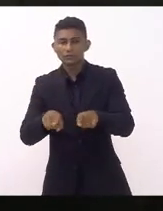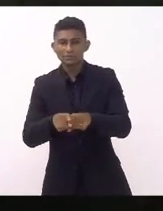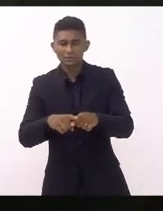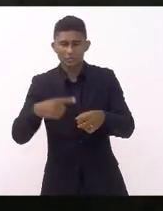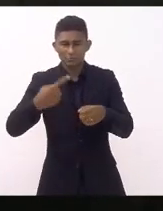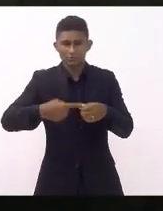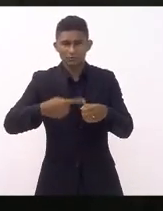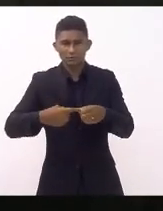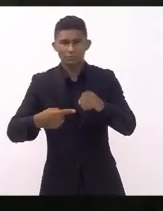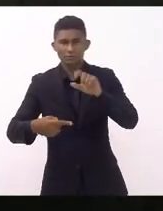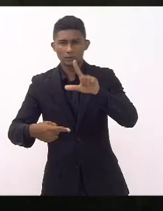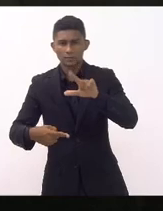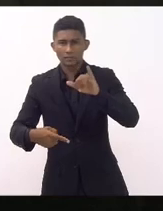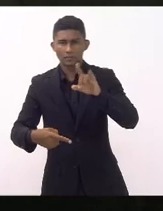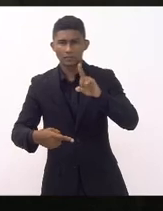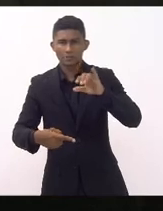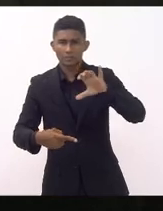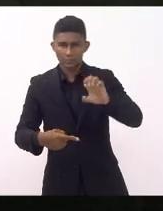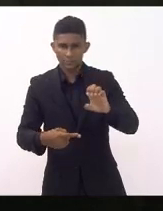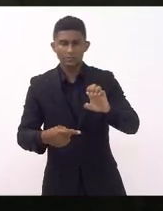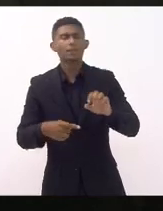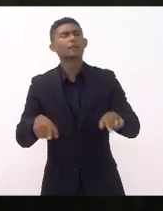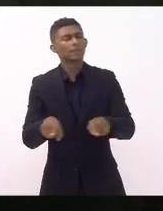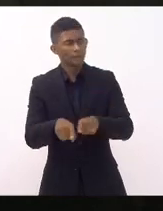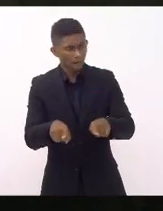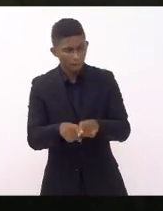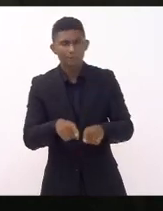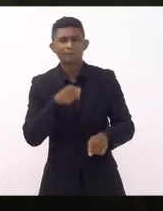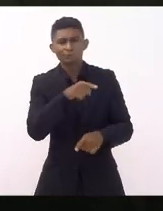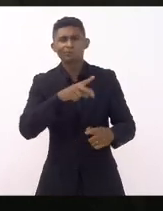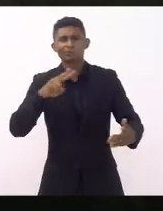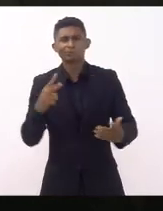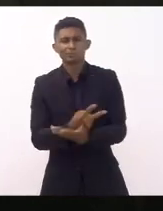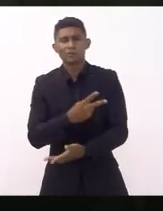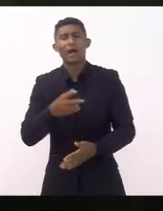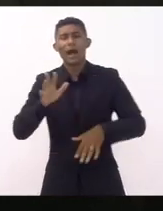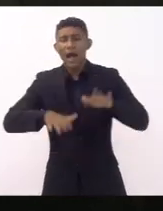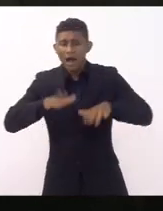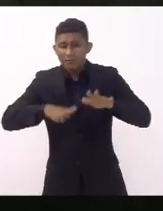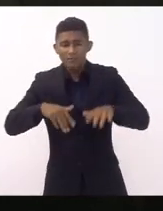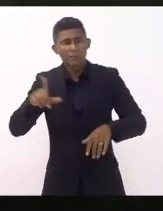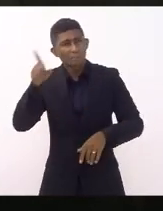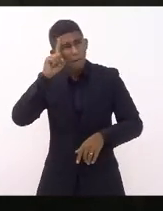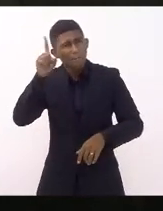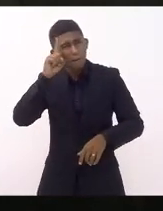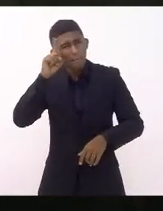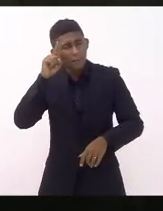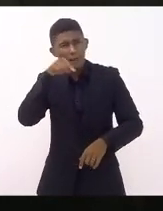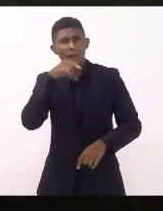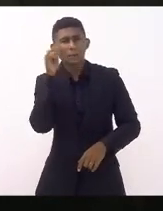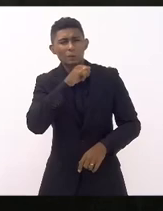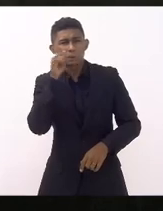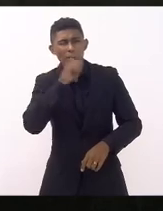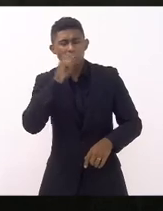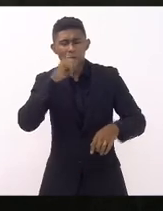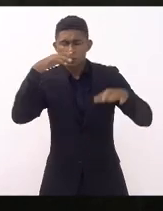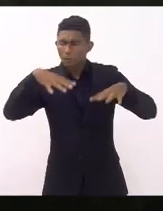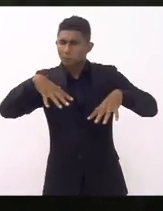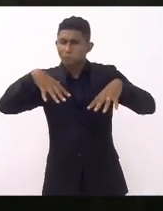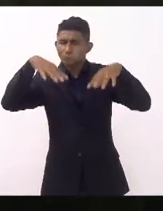que também, vez por outra, passa dias, não é, com a sua energia